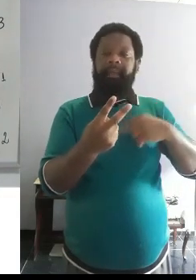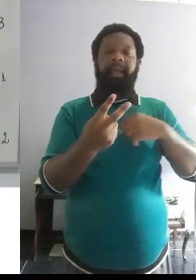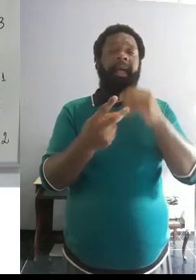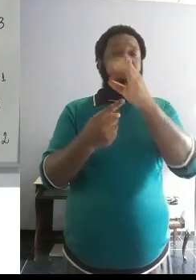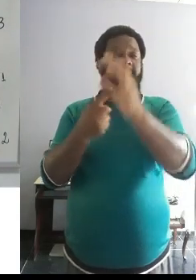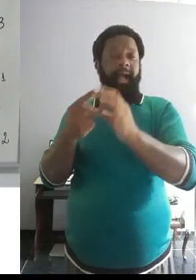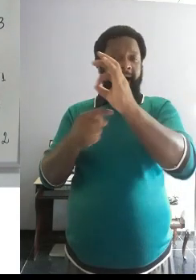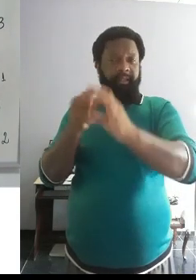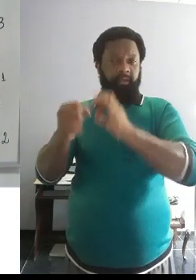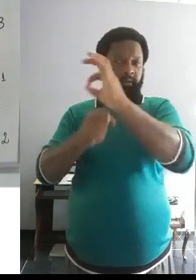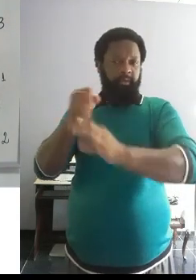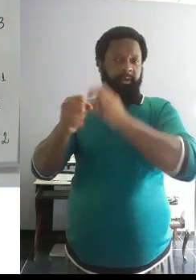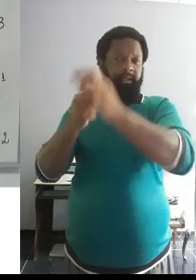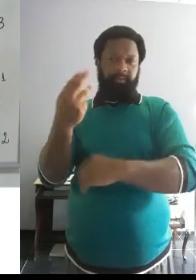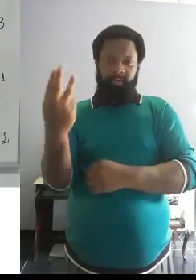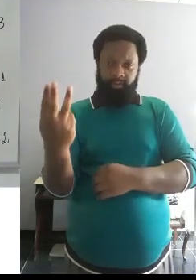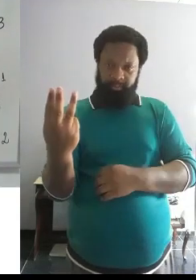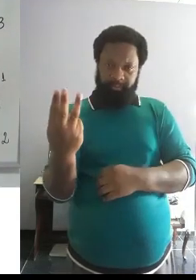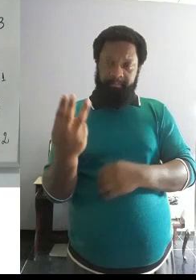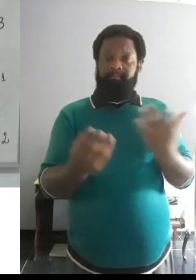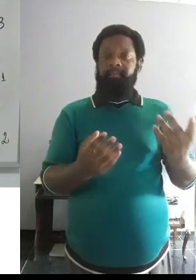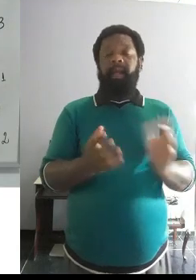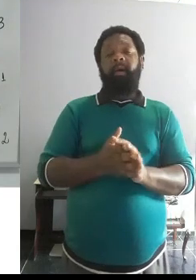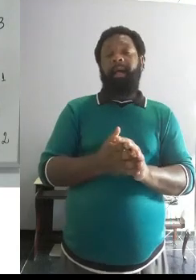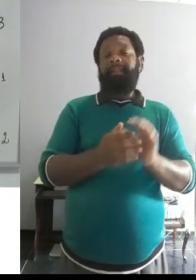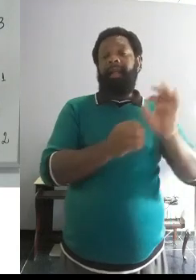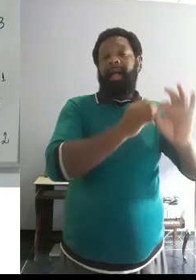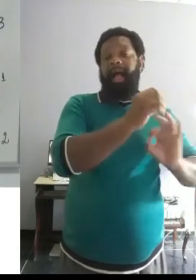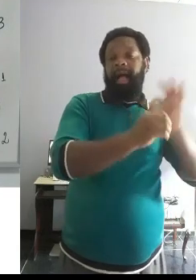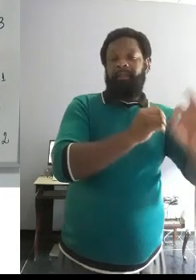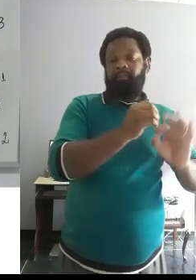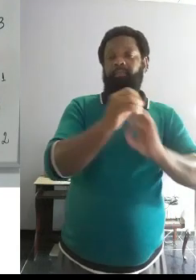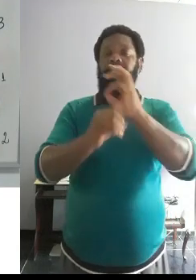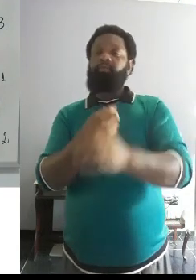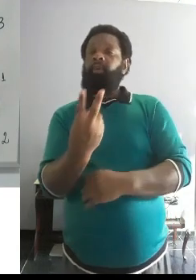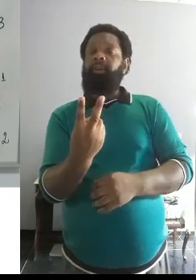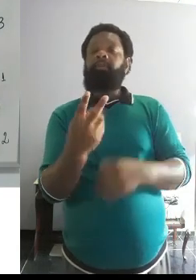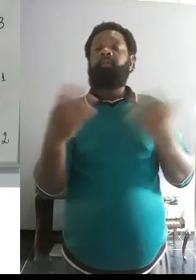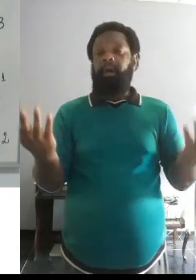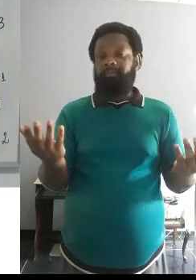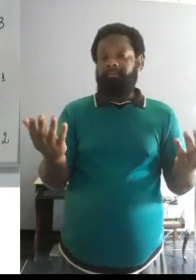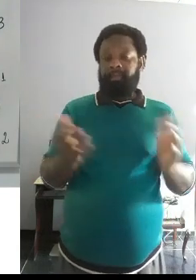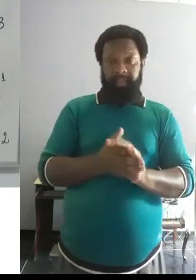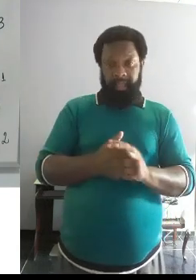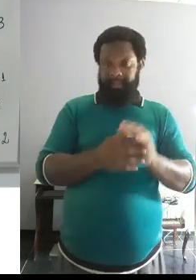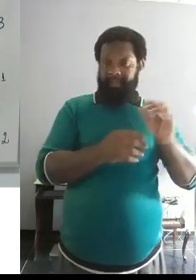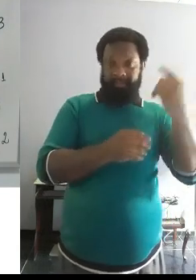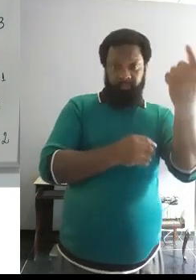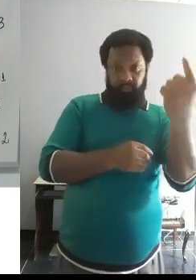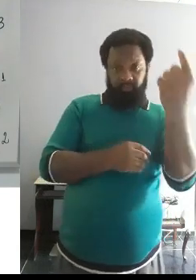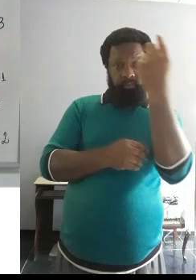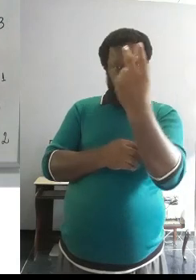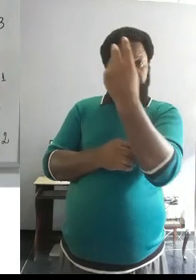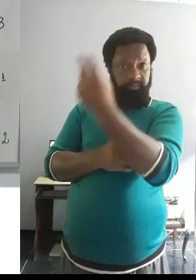2. Qual é o número de moléculas formadas por 2 átomos? Olha, Essa molécula é formada por 2 átomos,